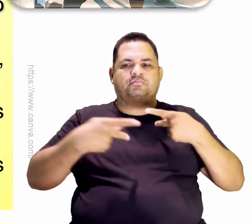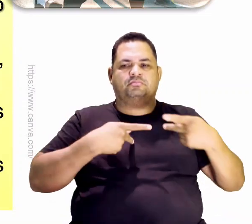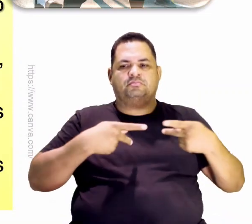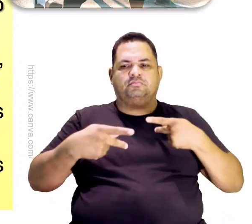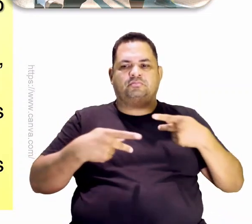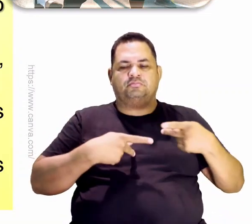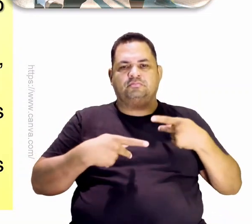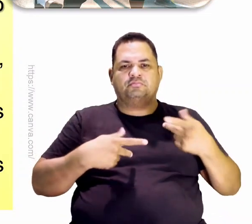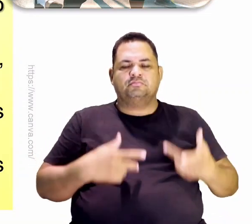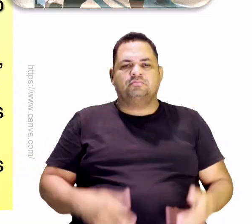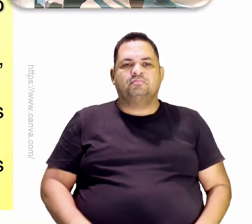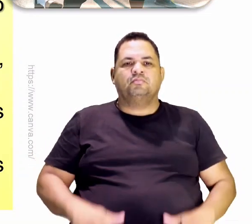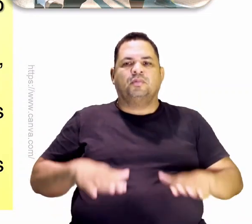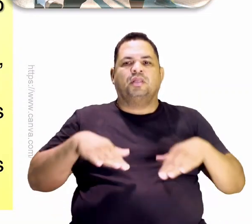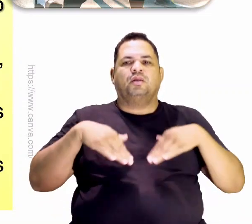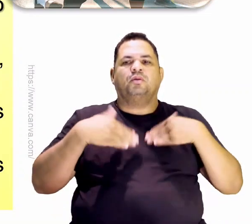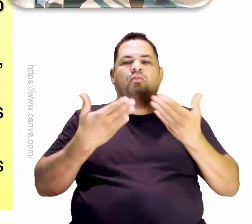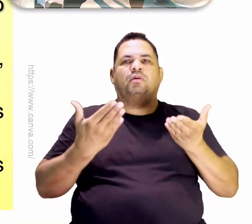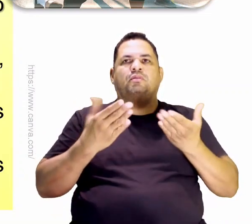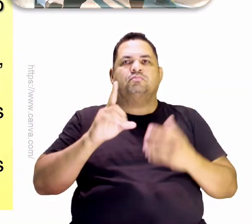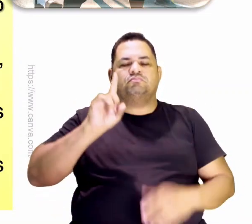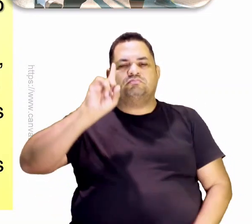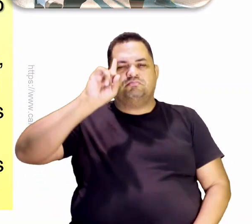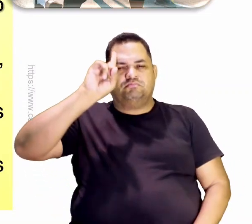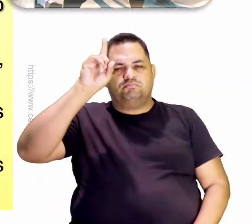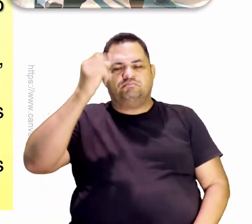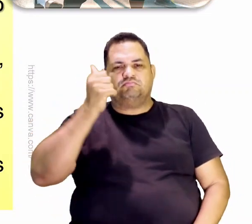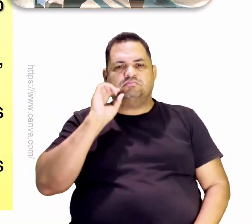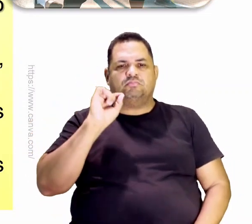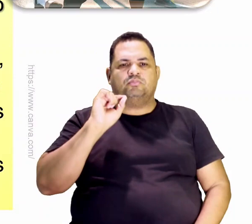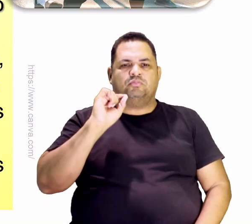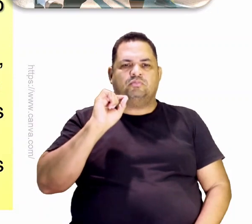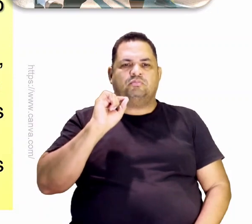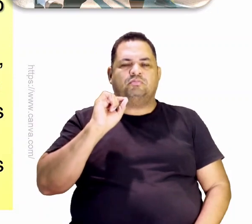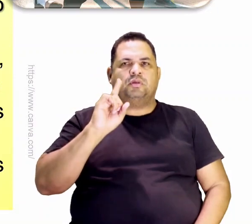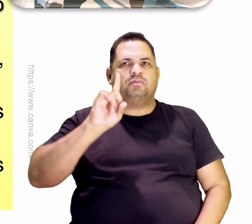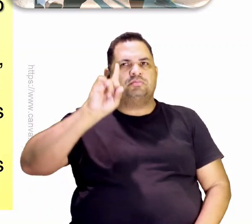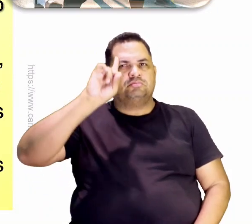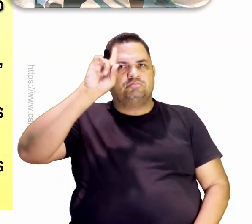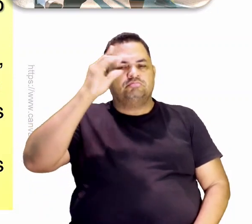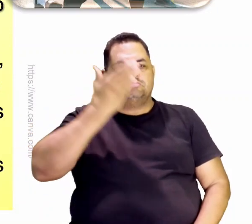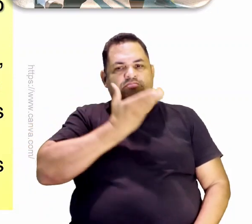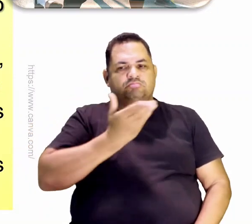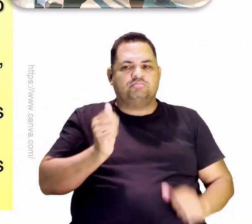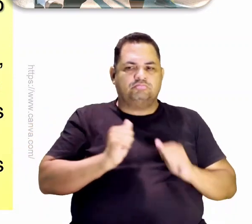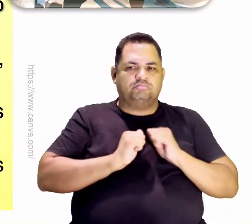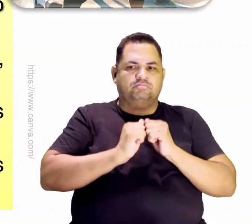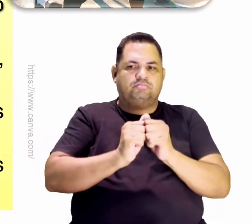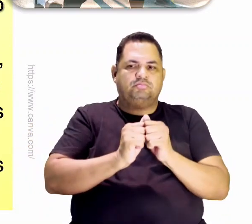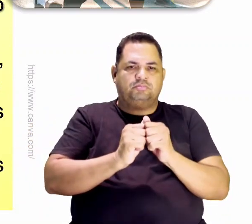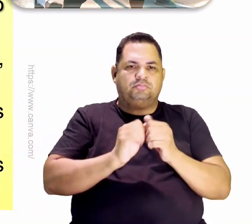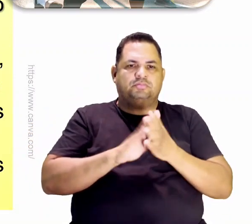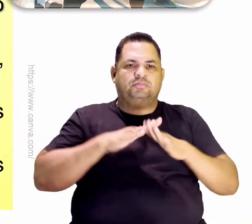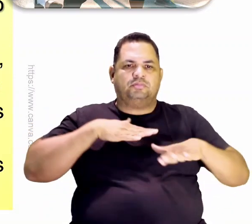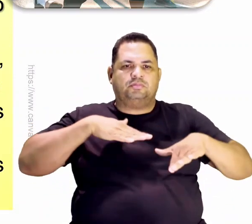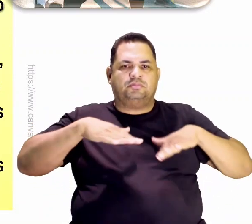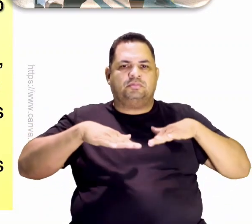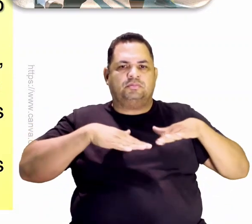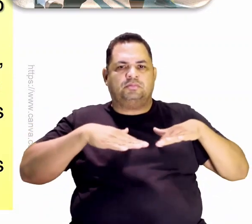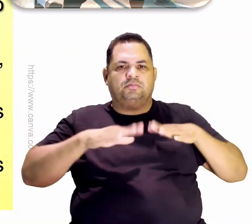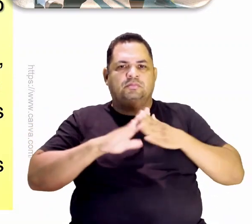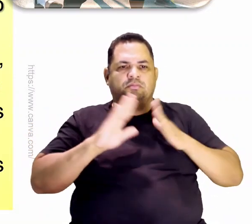né? Qual é a ideia, né? O que se idealiza aí com vocês? Que vocês se mobilizem, que vocês